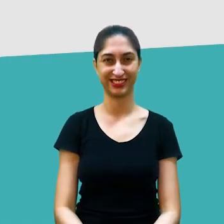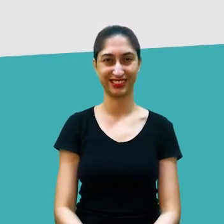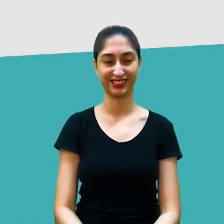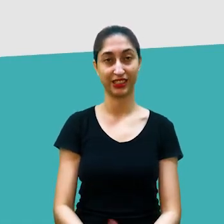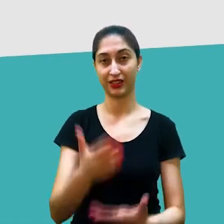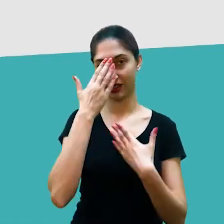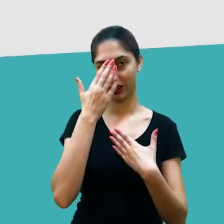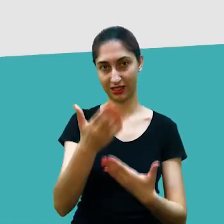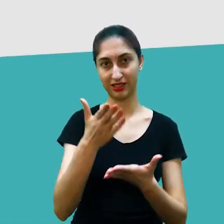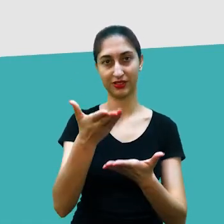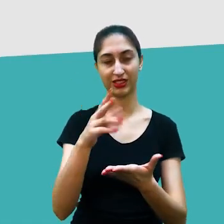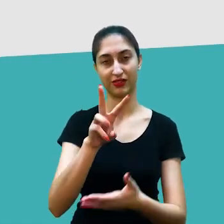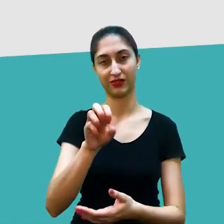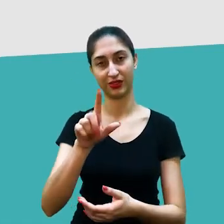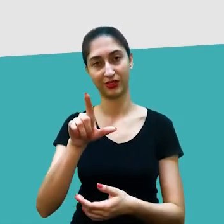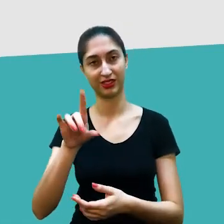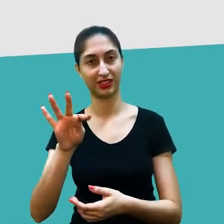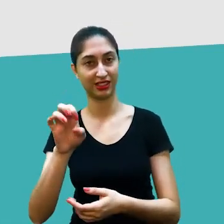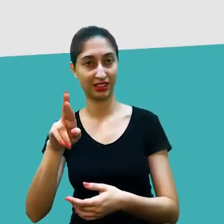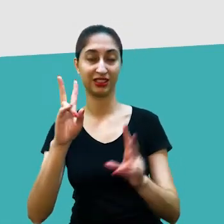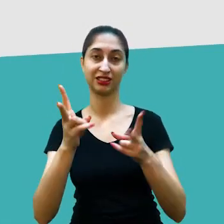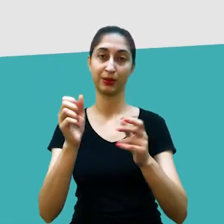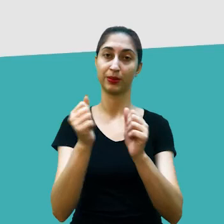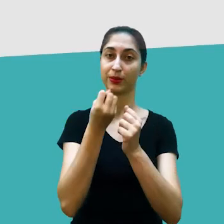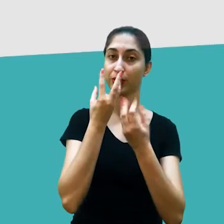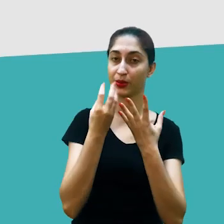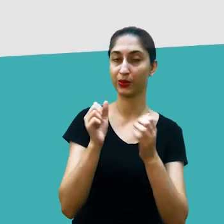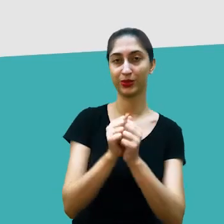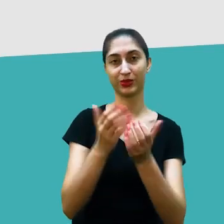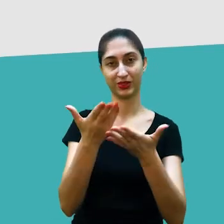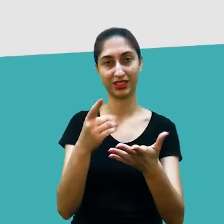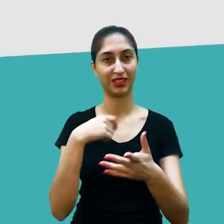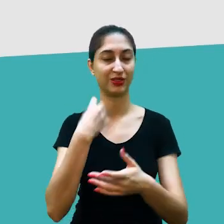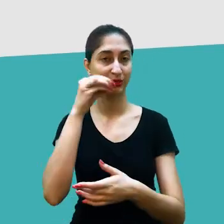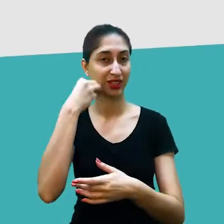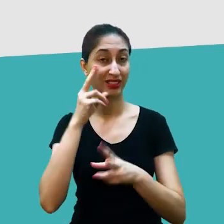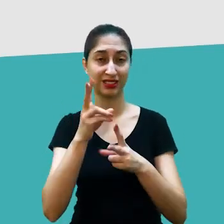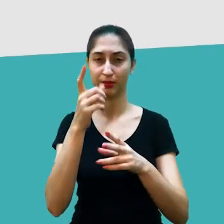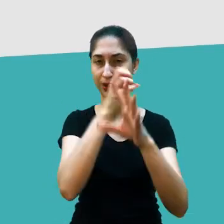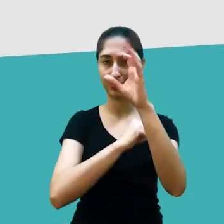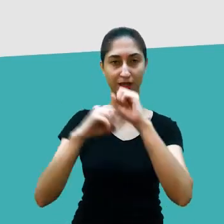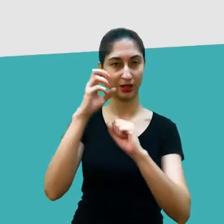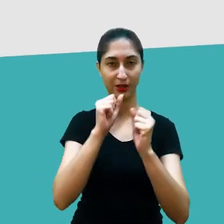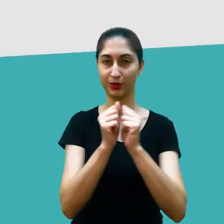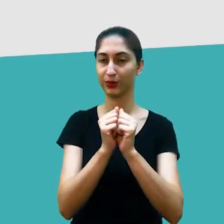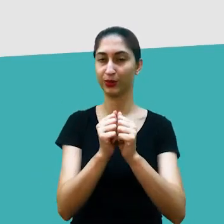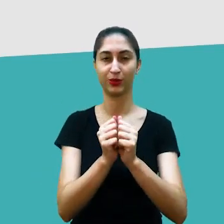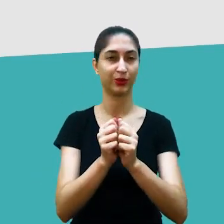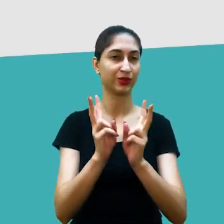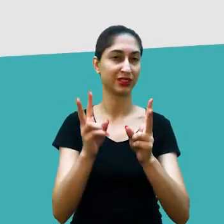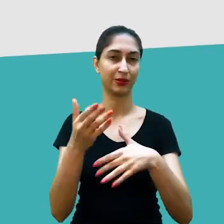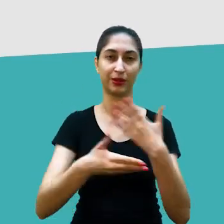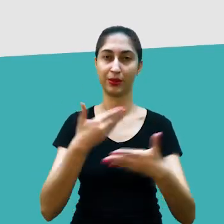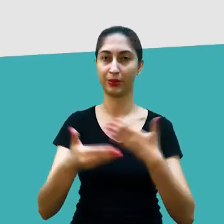eu que te agradeço muito, Walter, é sempre muito bom. Todas as vivências que eu tenho com você, aprendo sempre muito, as trocas são muito